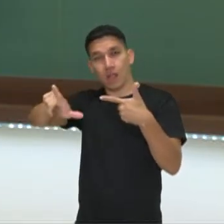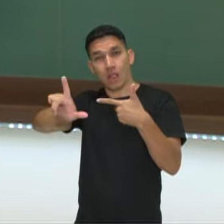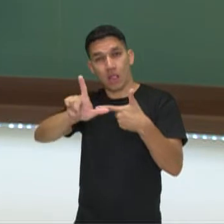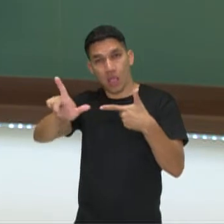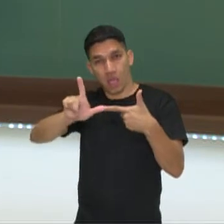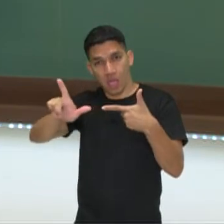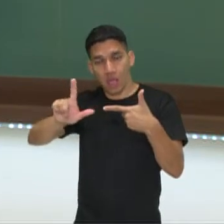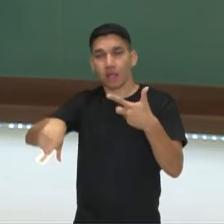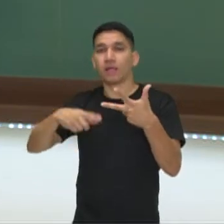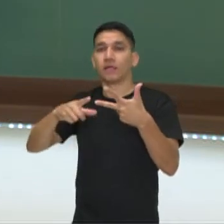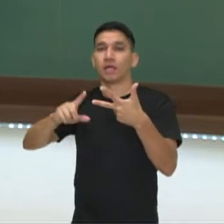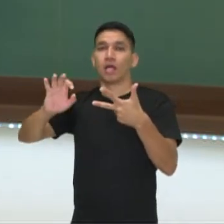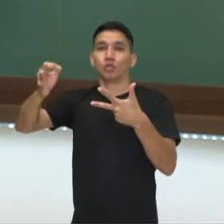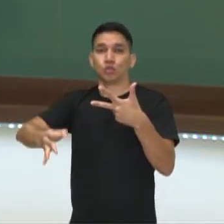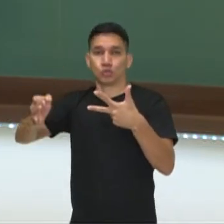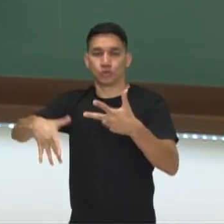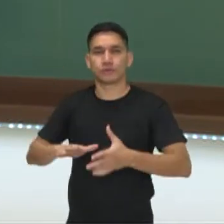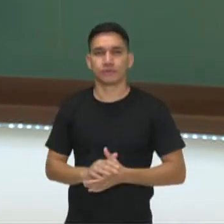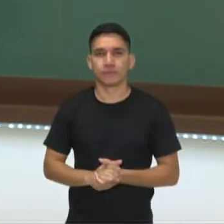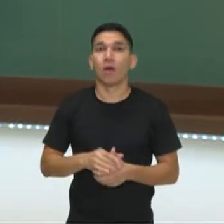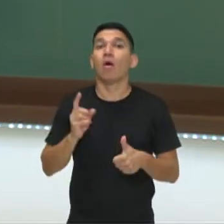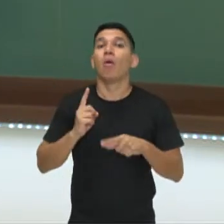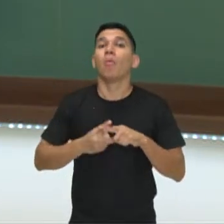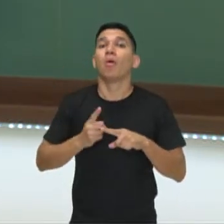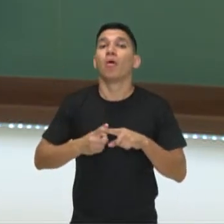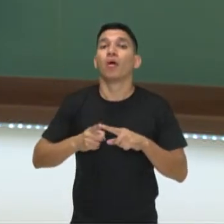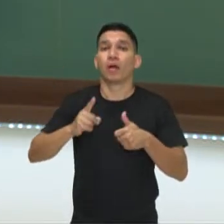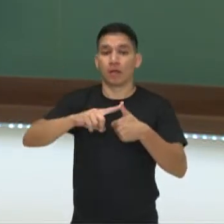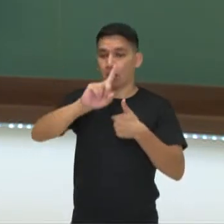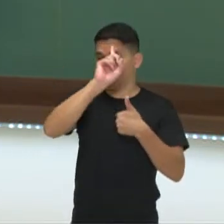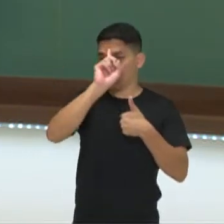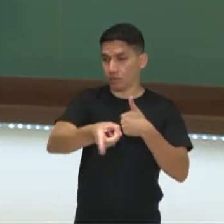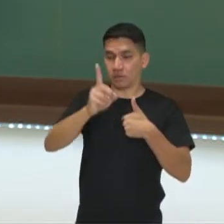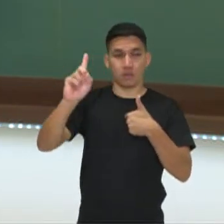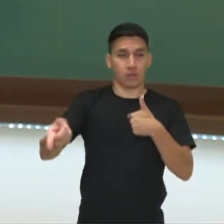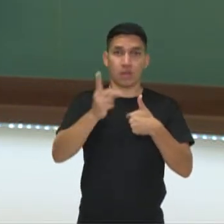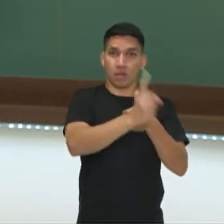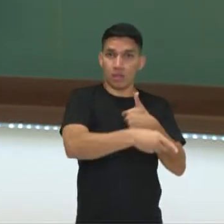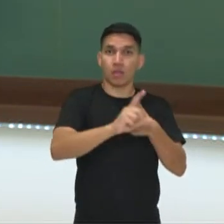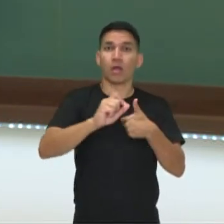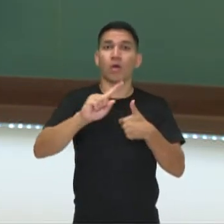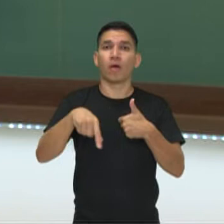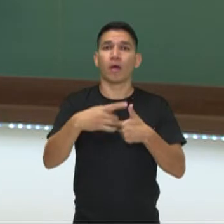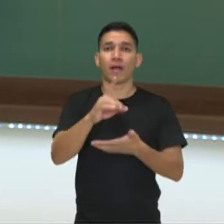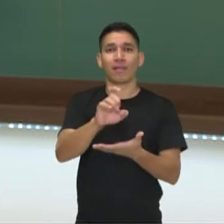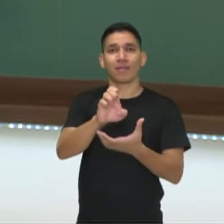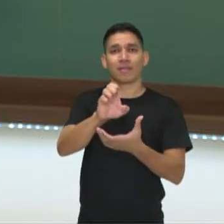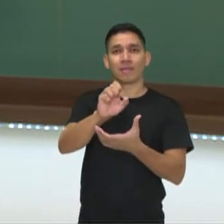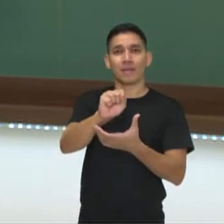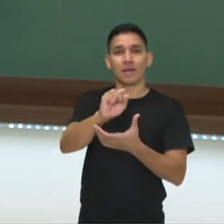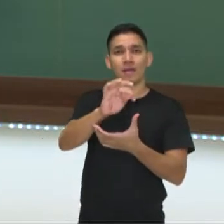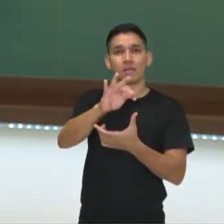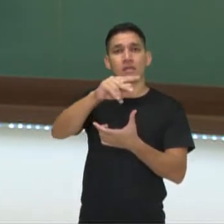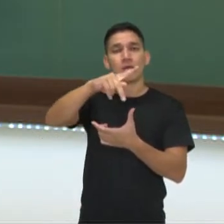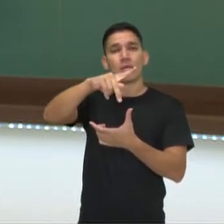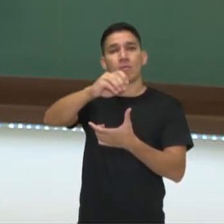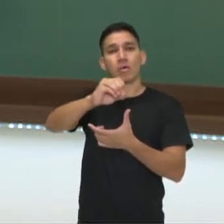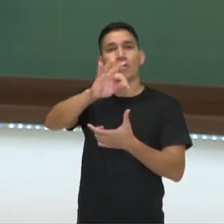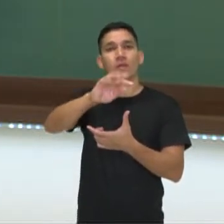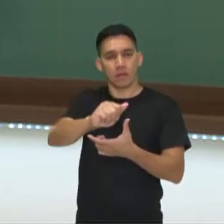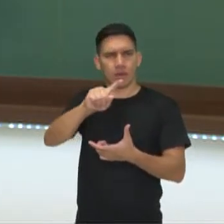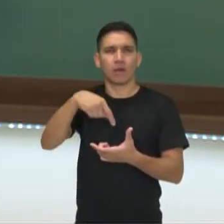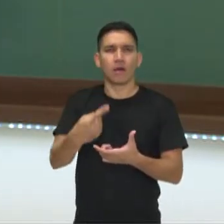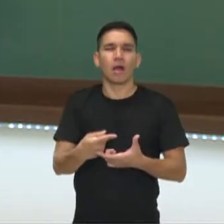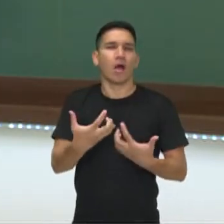poder executivo, no caso do autoritário, do ditador, do tirano, do déspota, né, que acaba comandando ali a